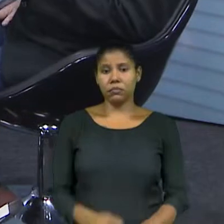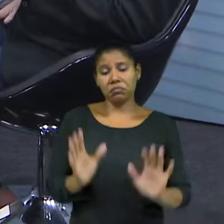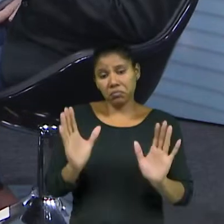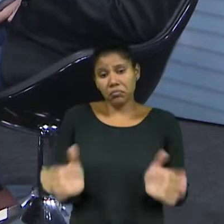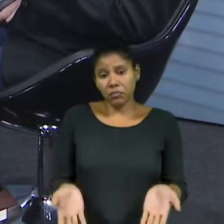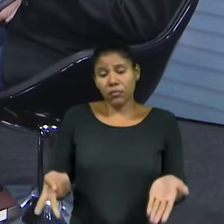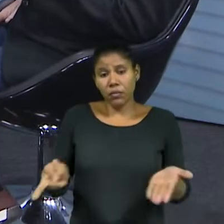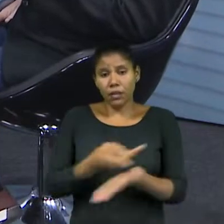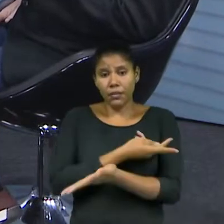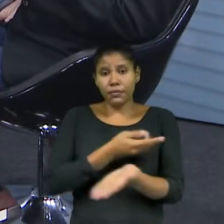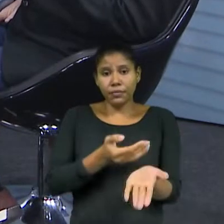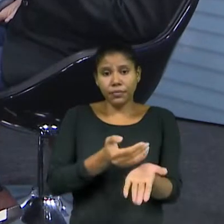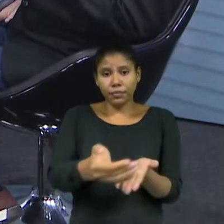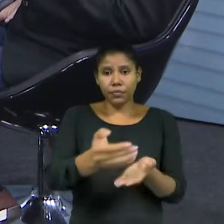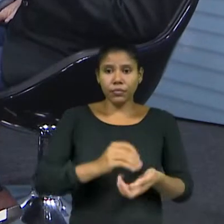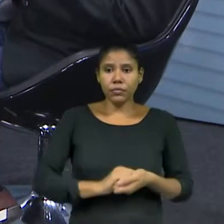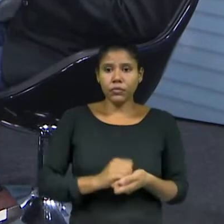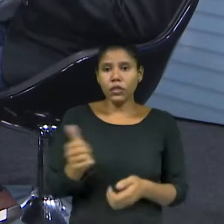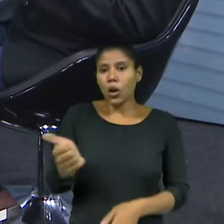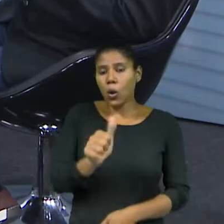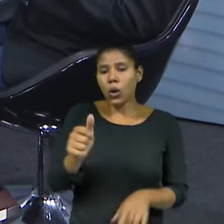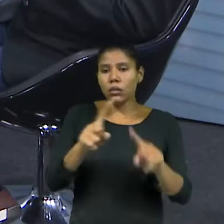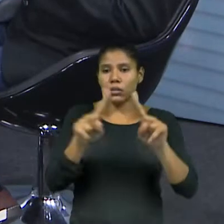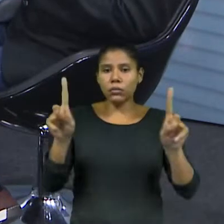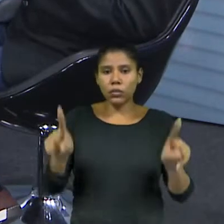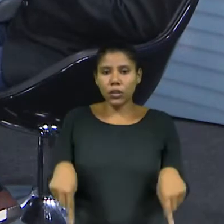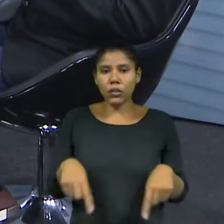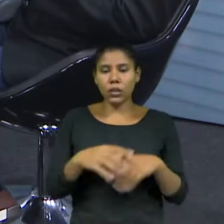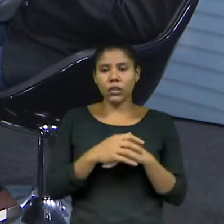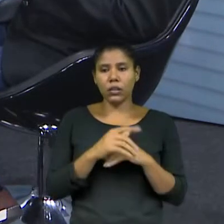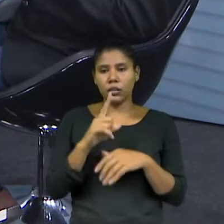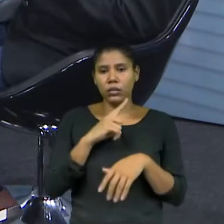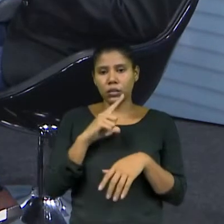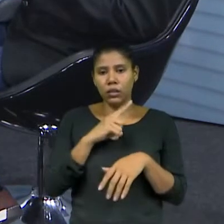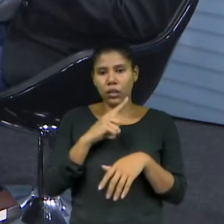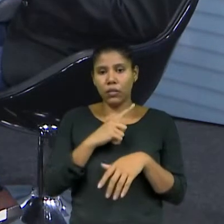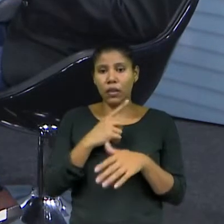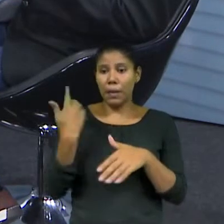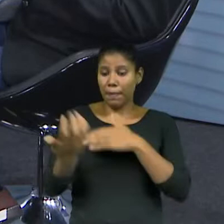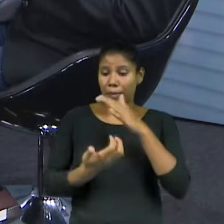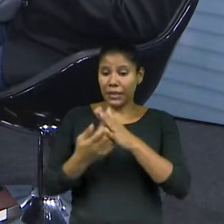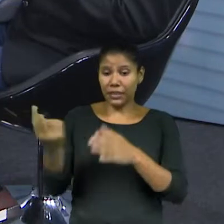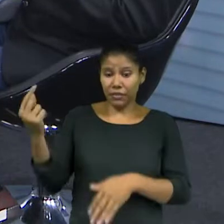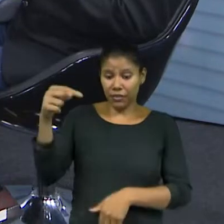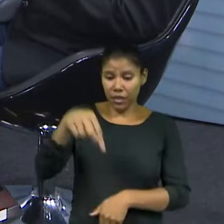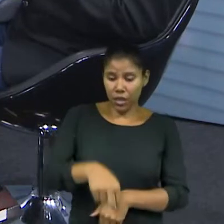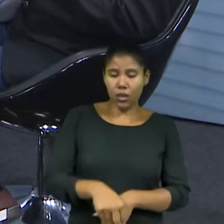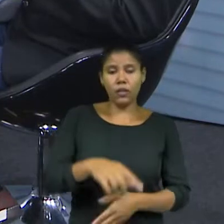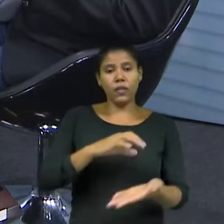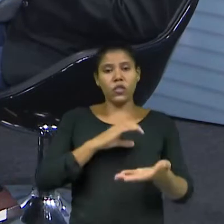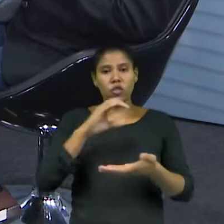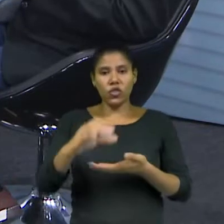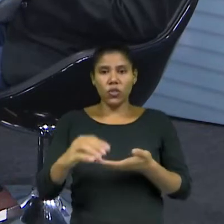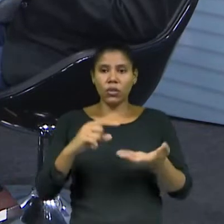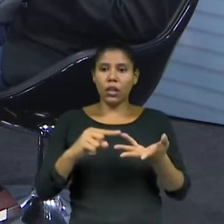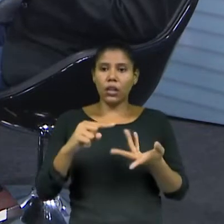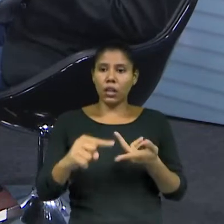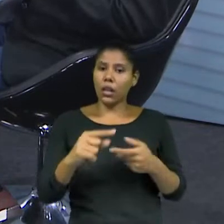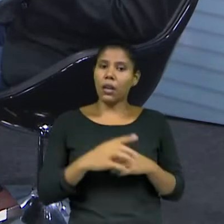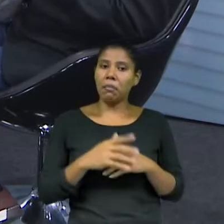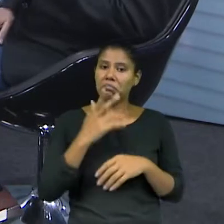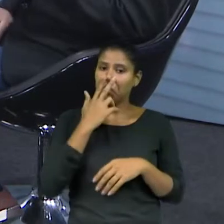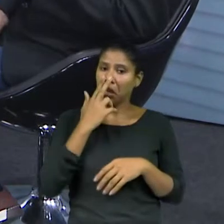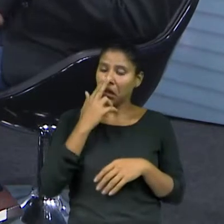né? Quer dizer, 11 projetos foram captados, empresas vieram para cá, fizeram investimentos, quer dizer, a coisa